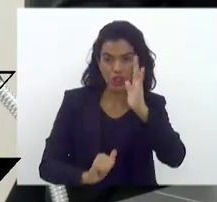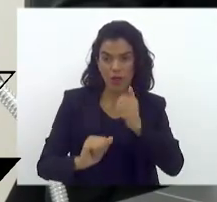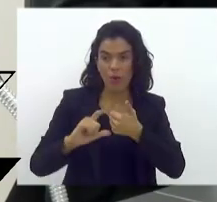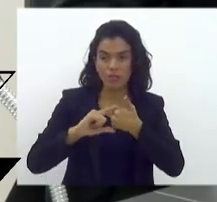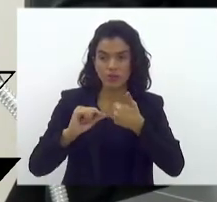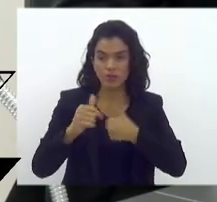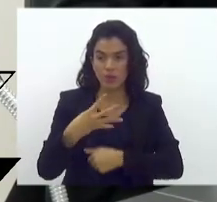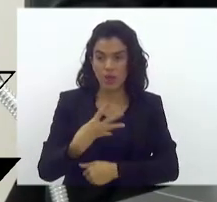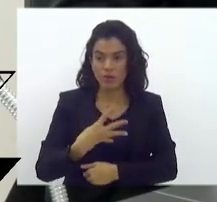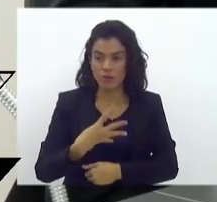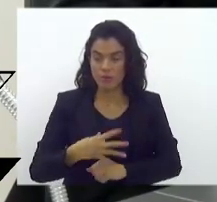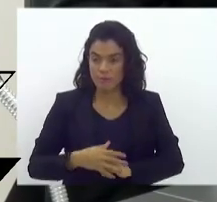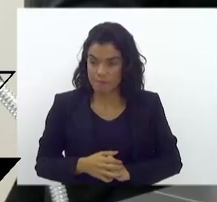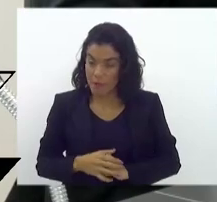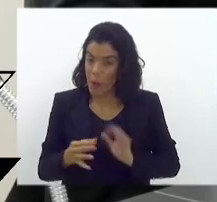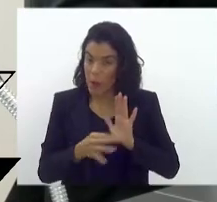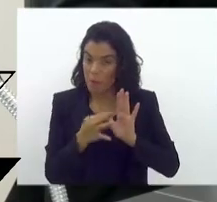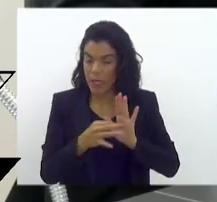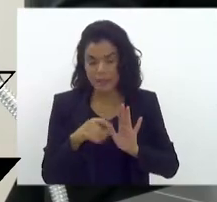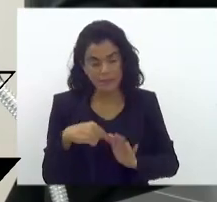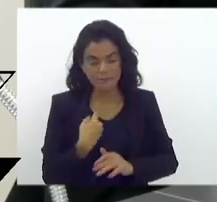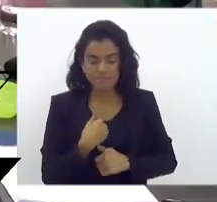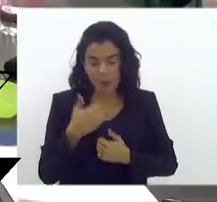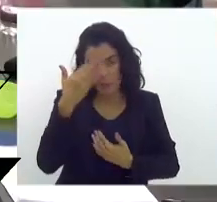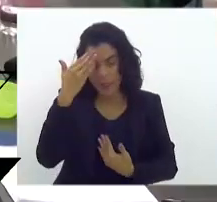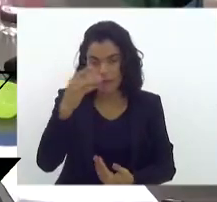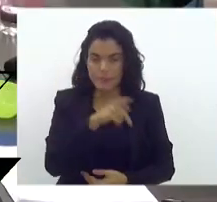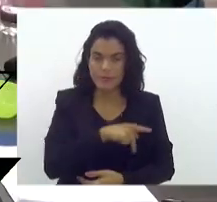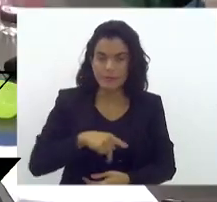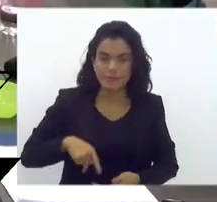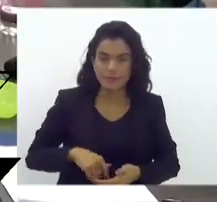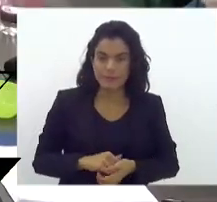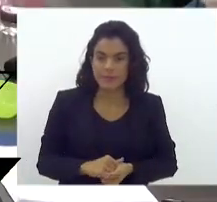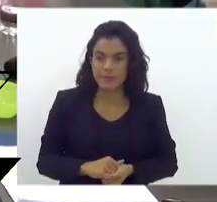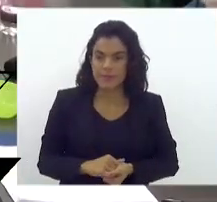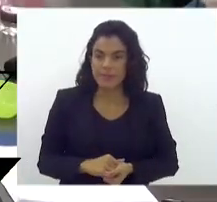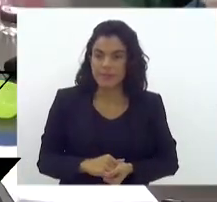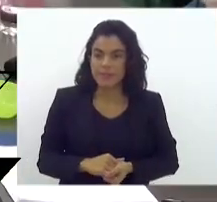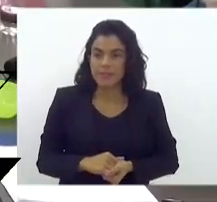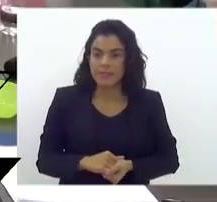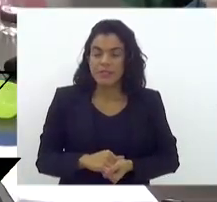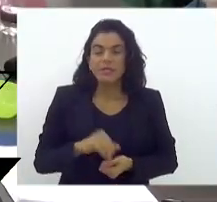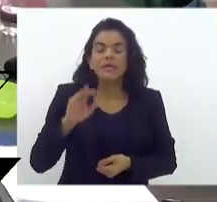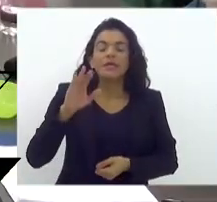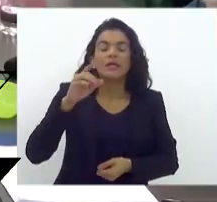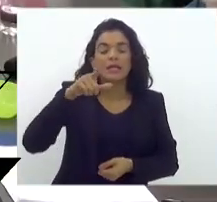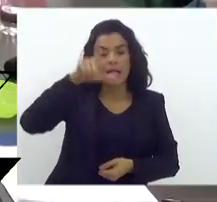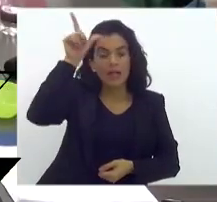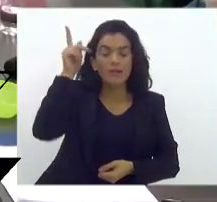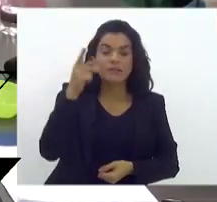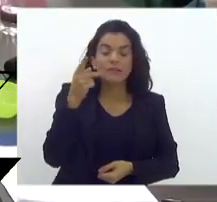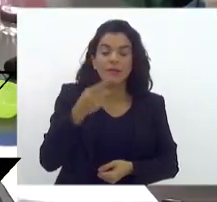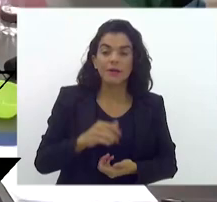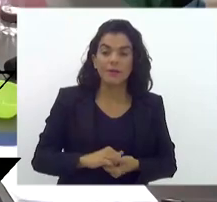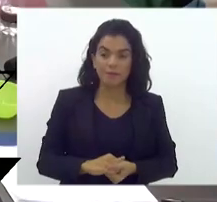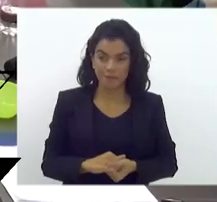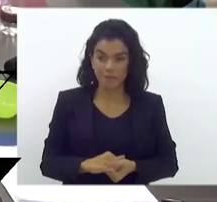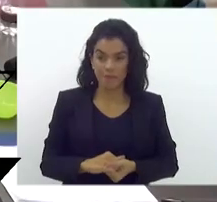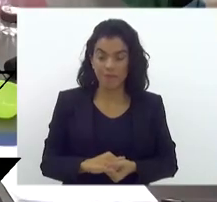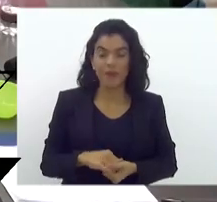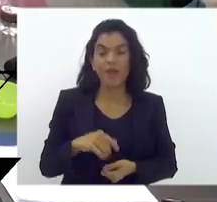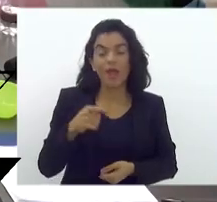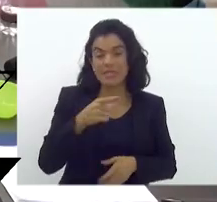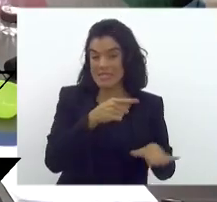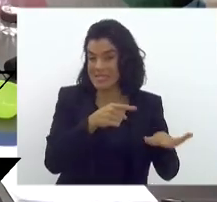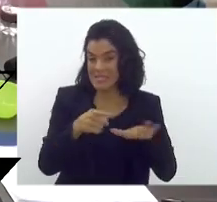4º. Presidente. Esse é o parecer para discutir. Obrigado, o deputado Luiz Paulo. salvo de memória, senhor presidente. Na